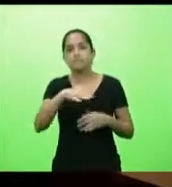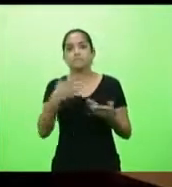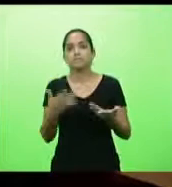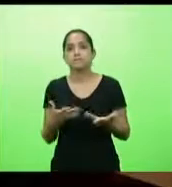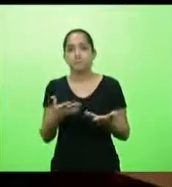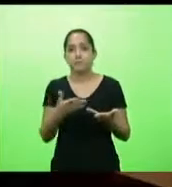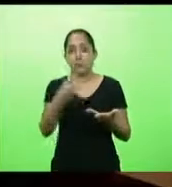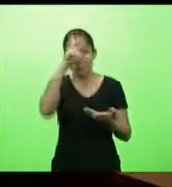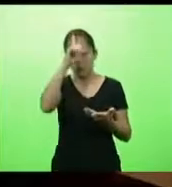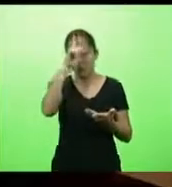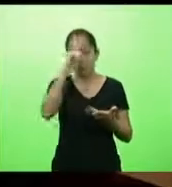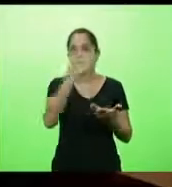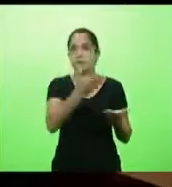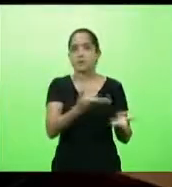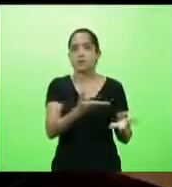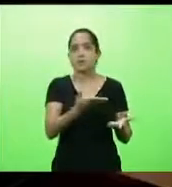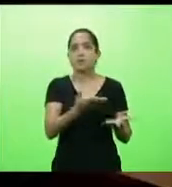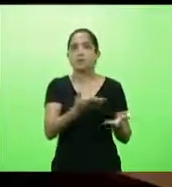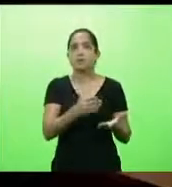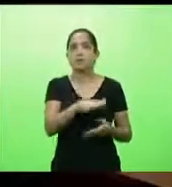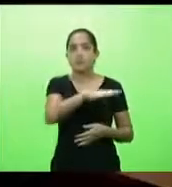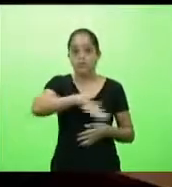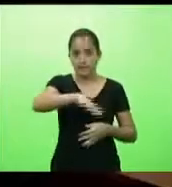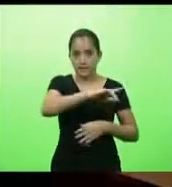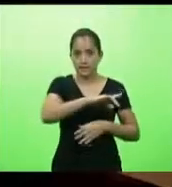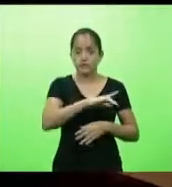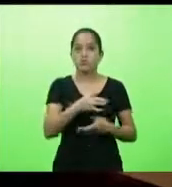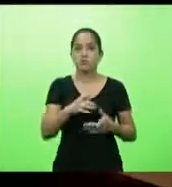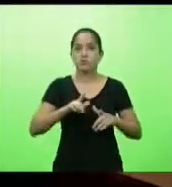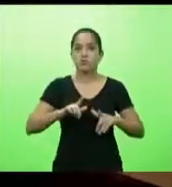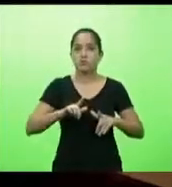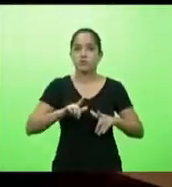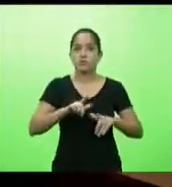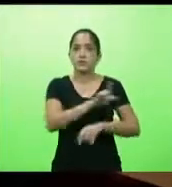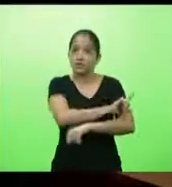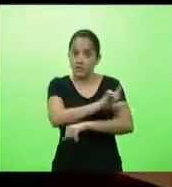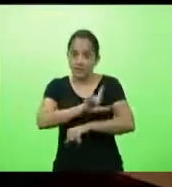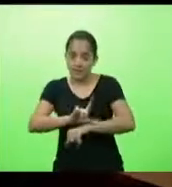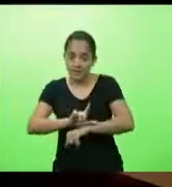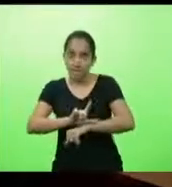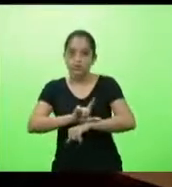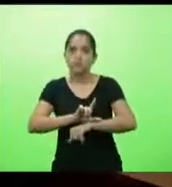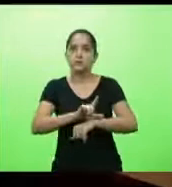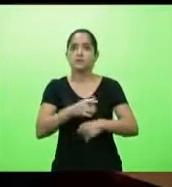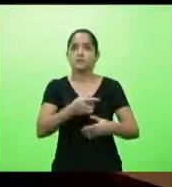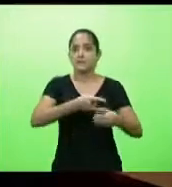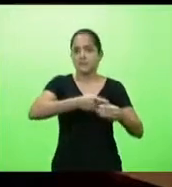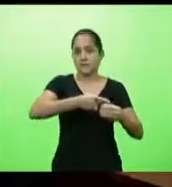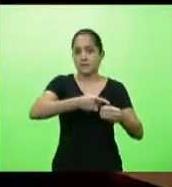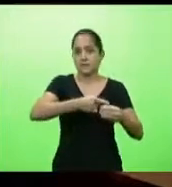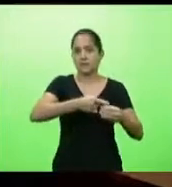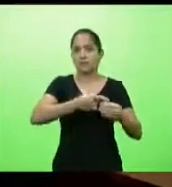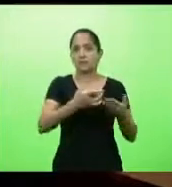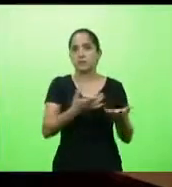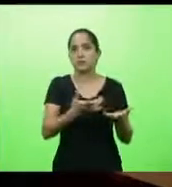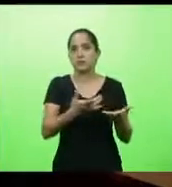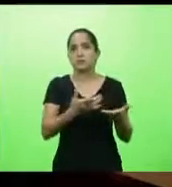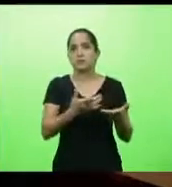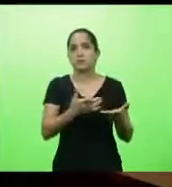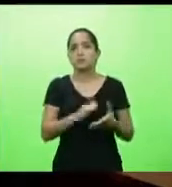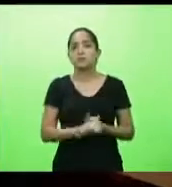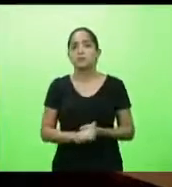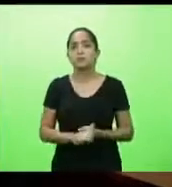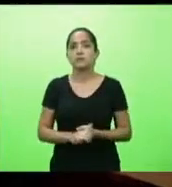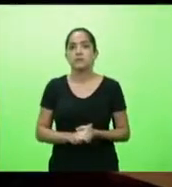esse hospital da região de Lages, ali, se não me engano, de Ponte Alta, que está feito pela